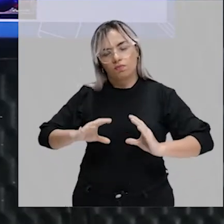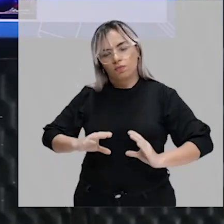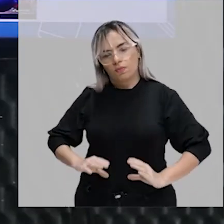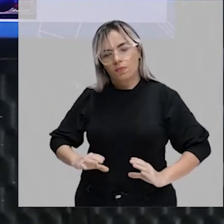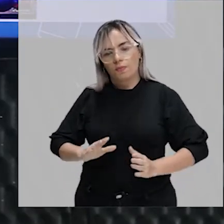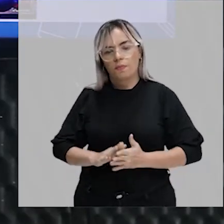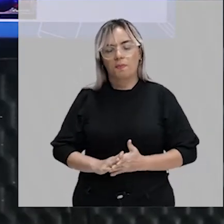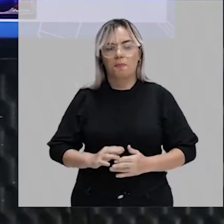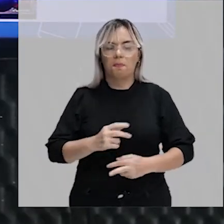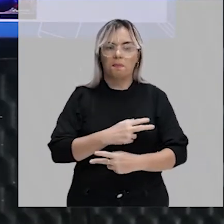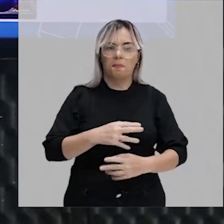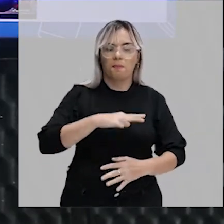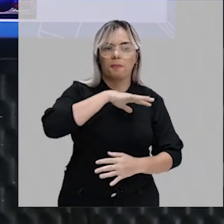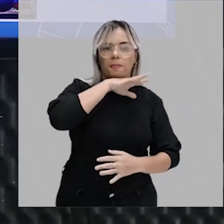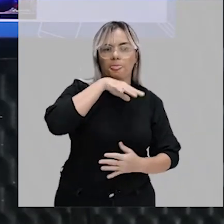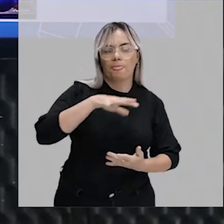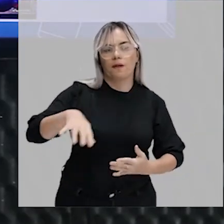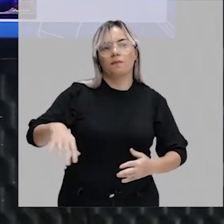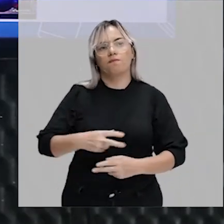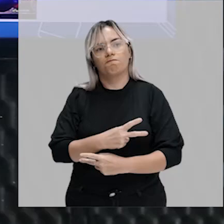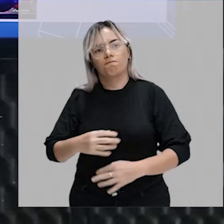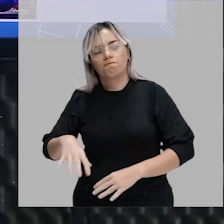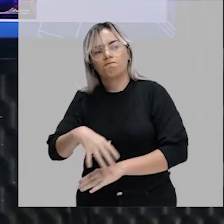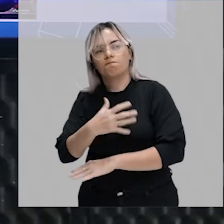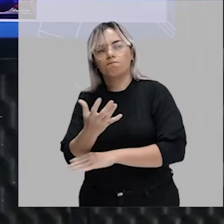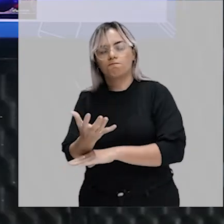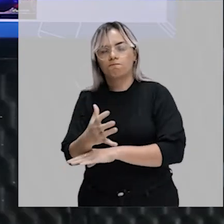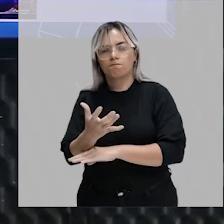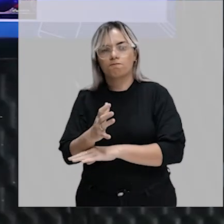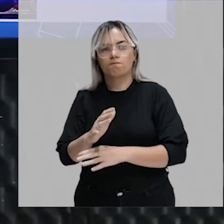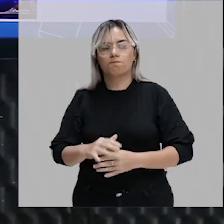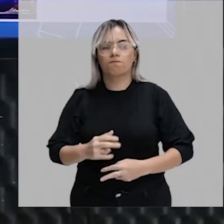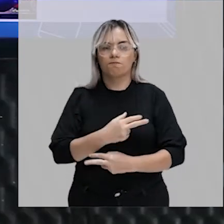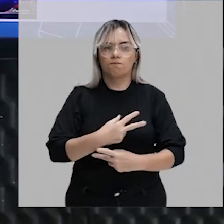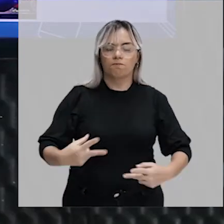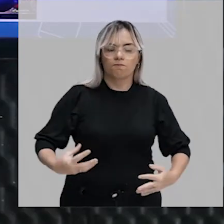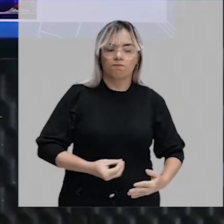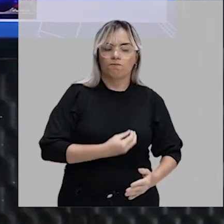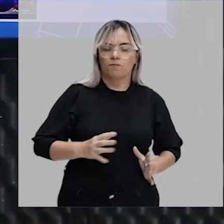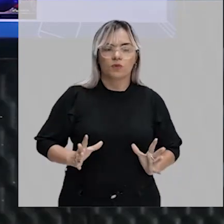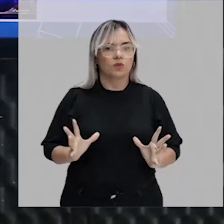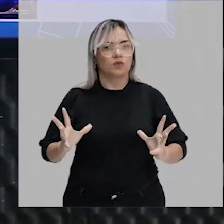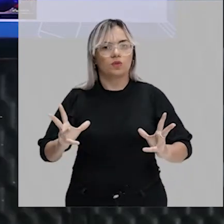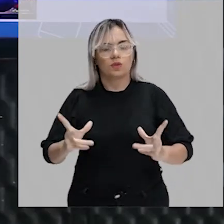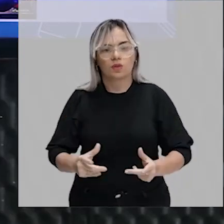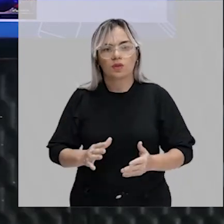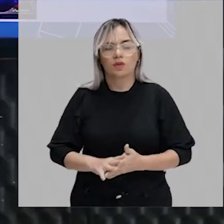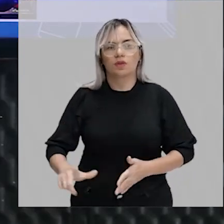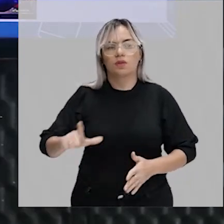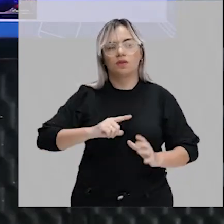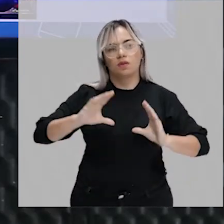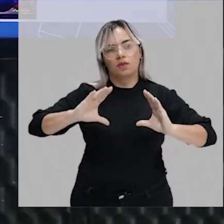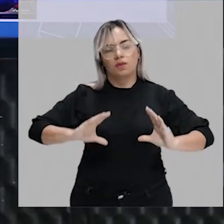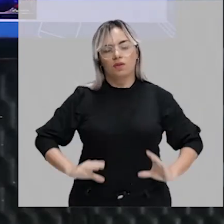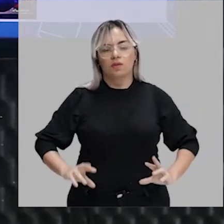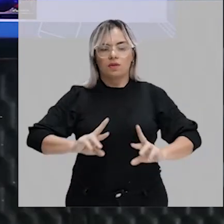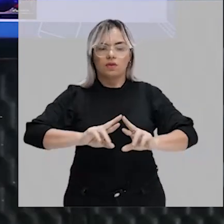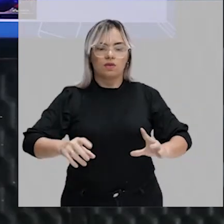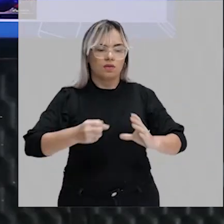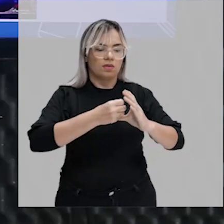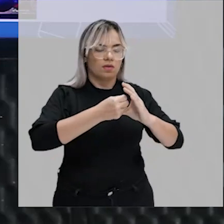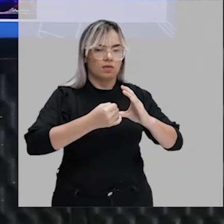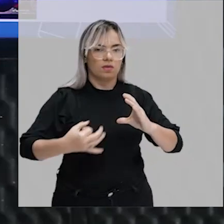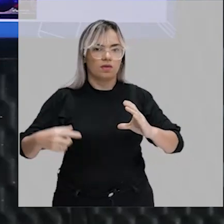os animais, as plantas, os seres vivos de maneira geral, eles têm comportamentos diferentes,